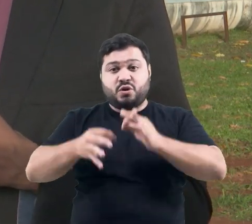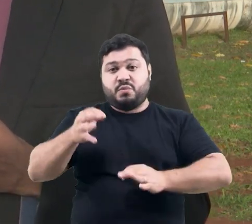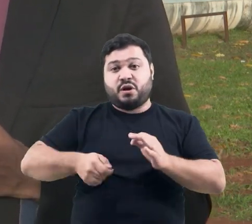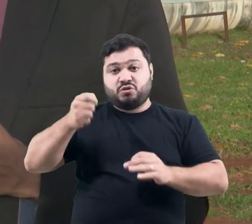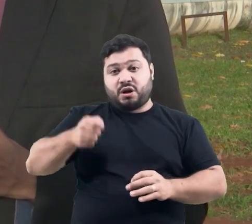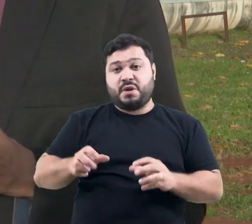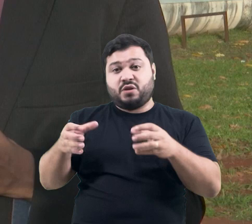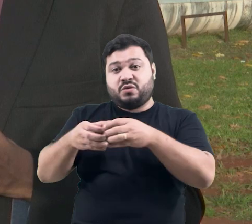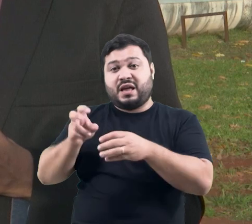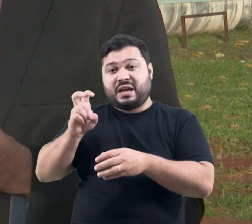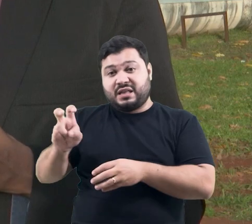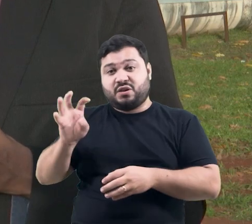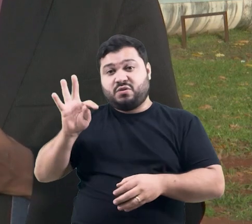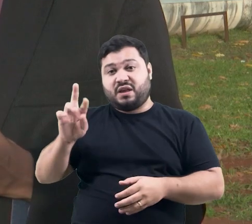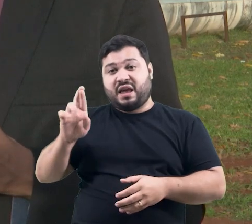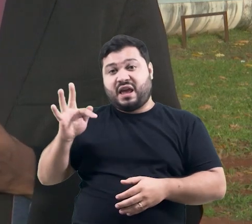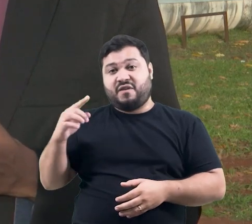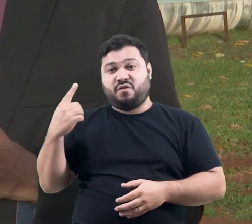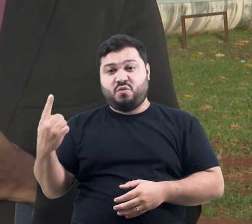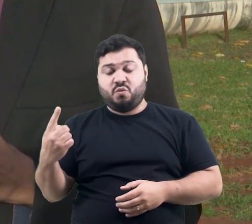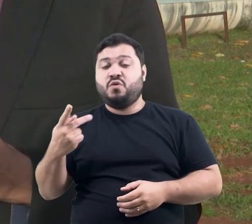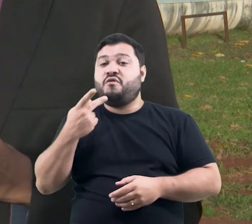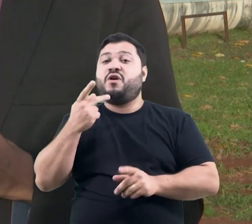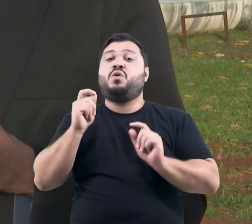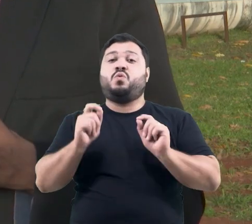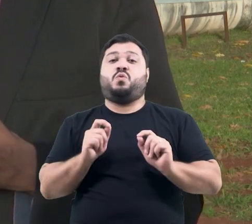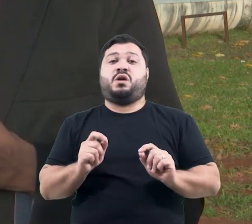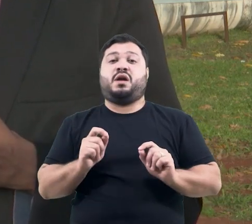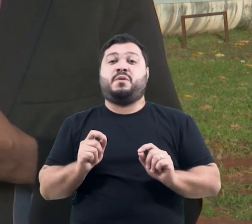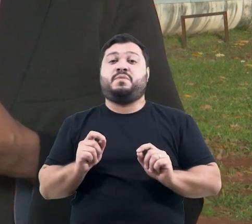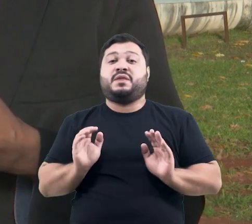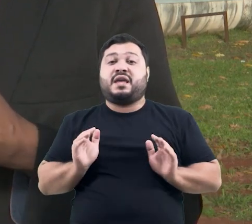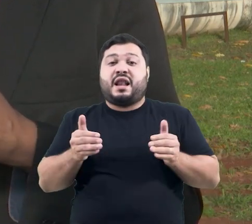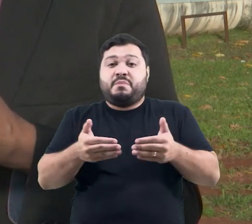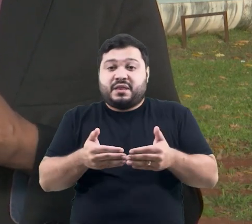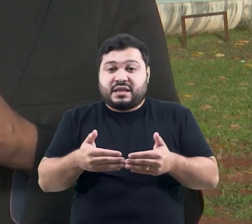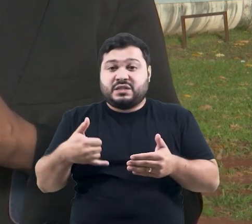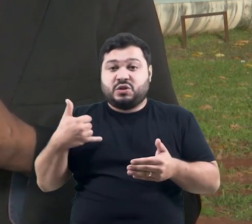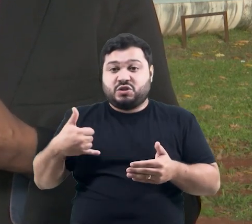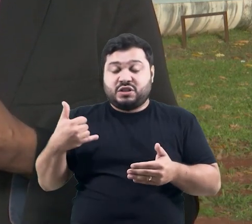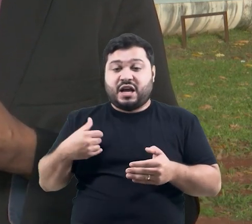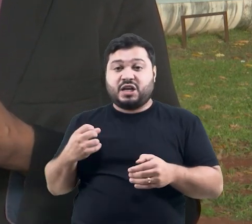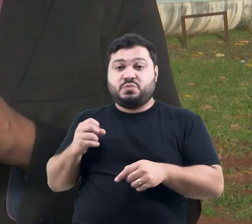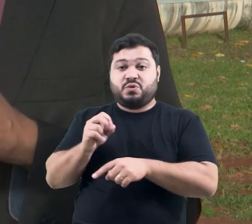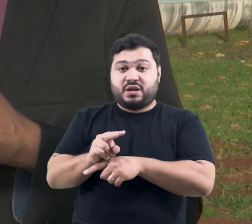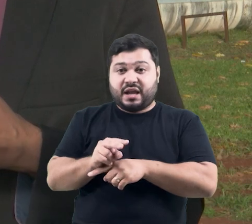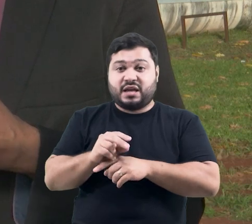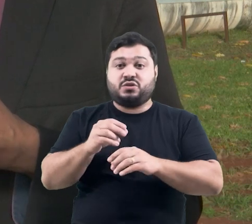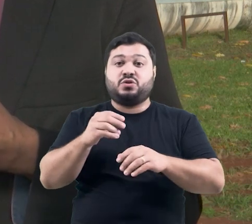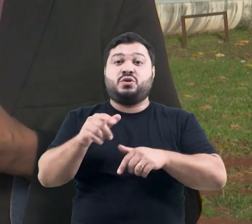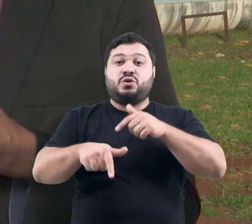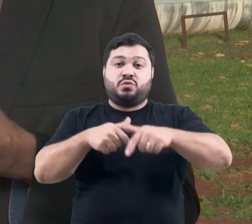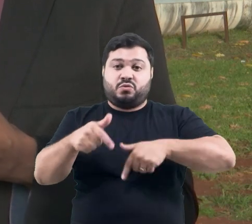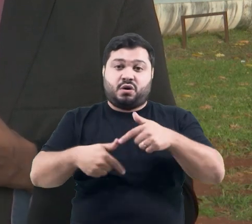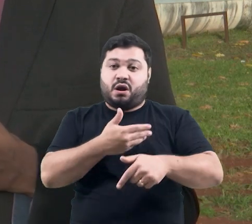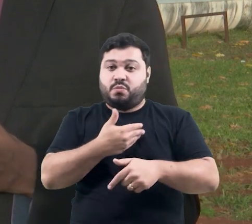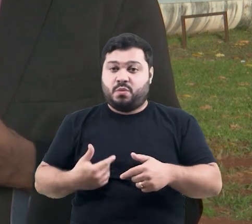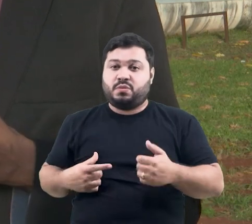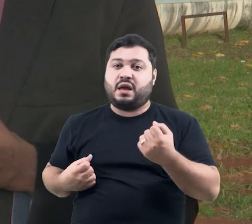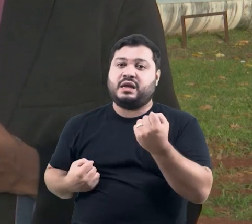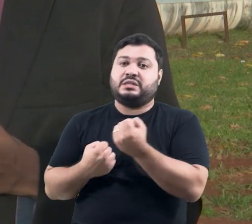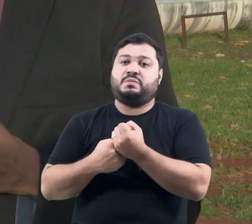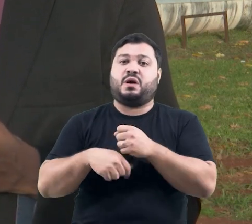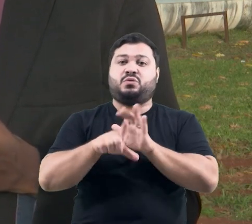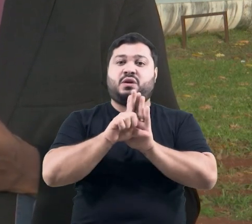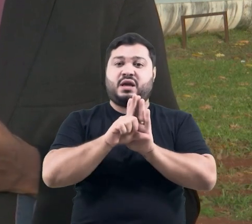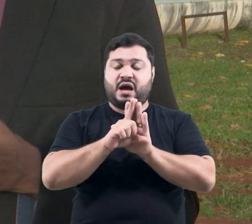caso para julgamento da quinta turma do TRF1, alegando que a limitação de idade para o ingresso no cargo público